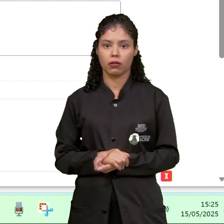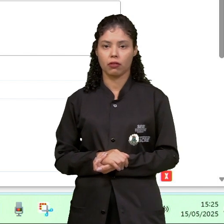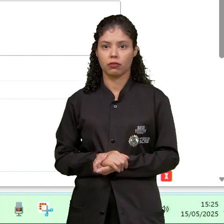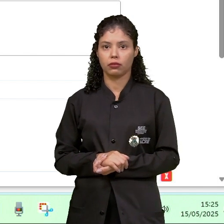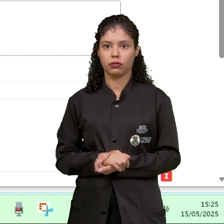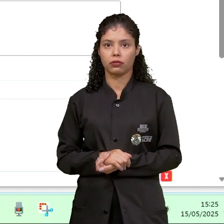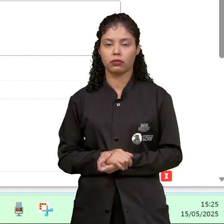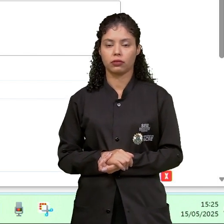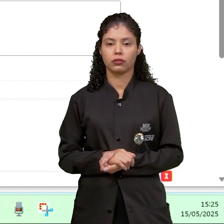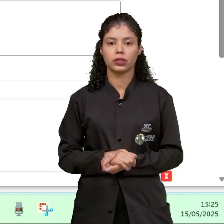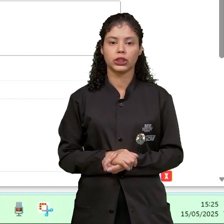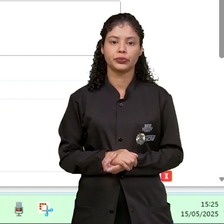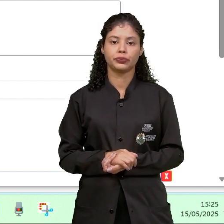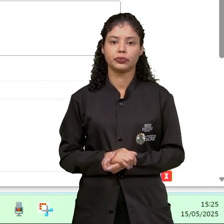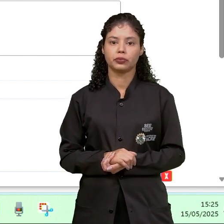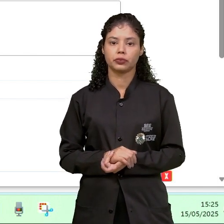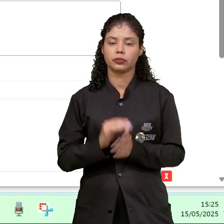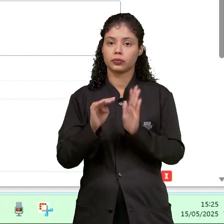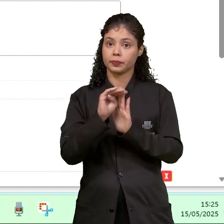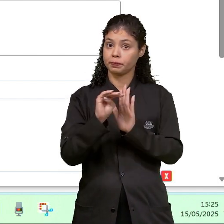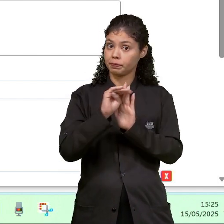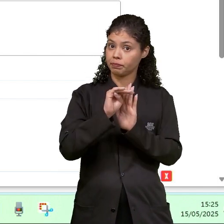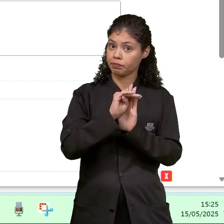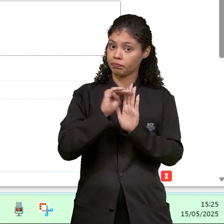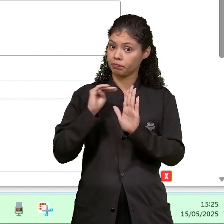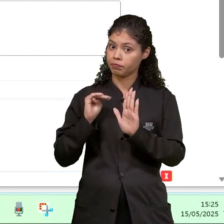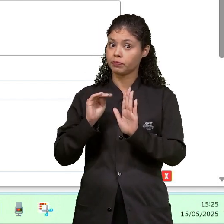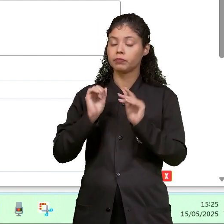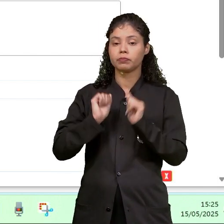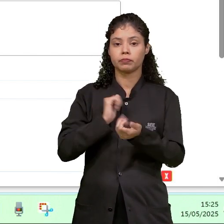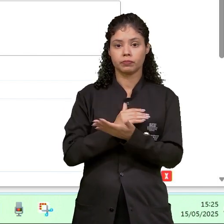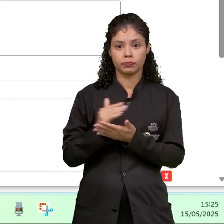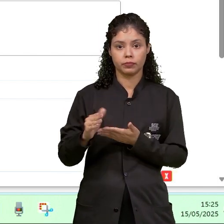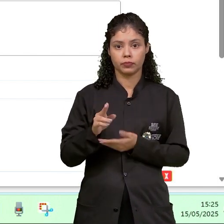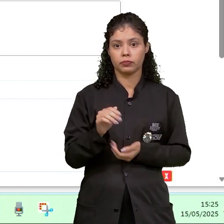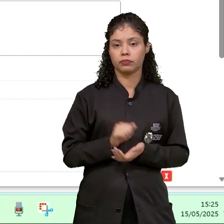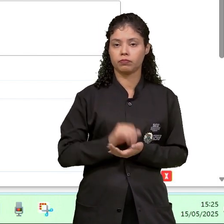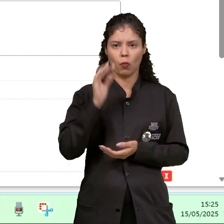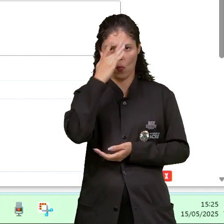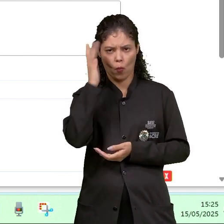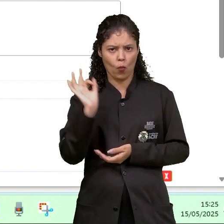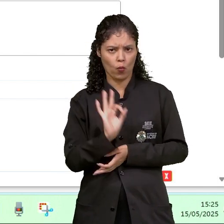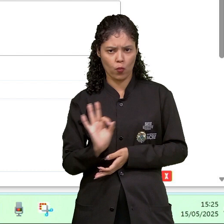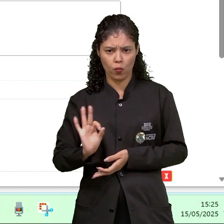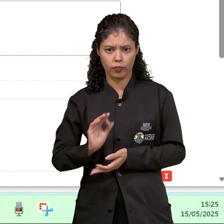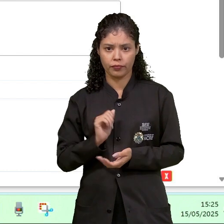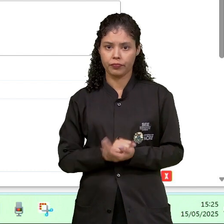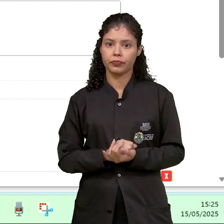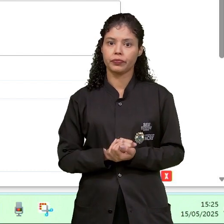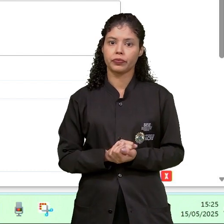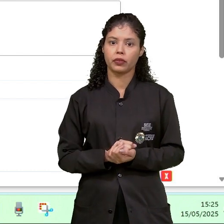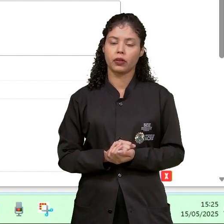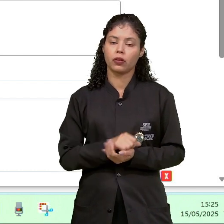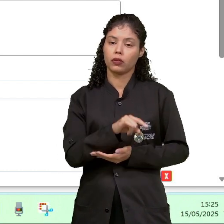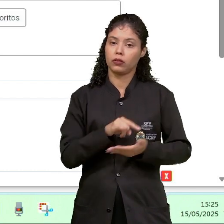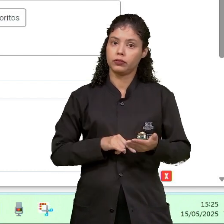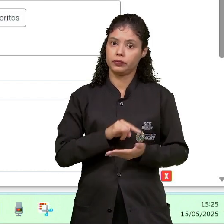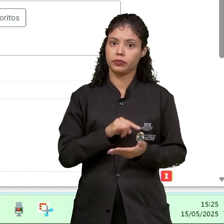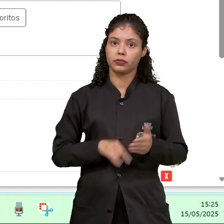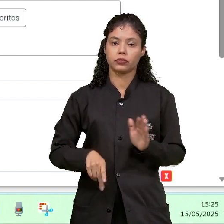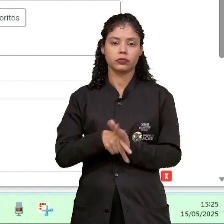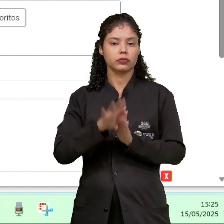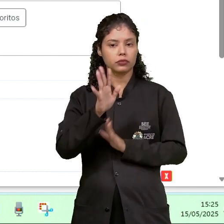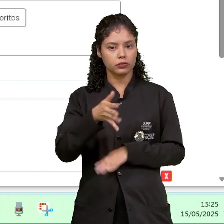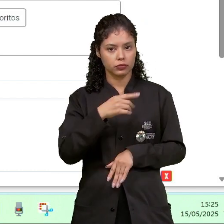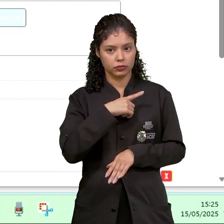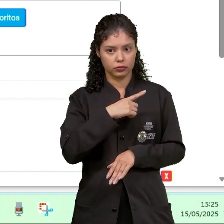Certo? E aqui em cima, ó, texto inicial, eu posso colocar nenhum. Eu vou digitar o texto do zero. Posso colocar um modelo, que eu mostrei